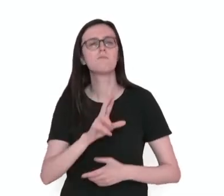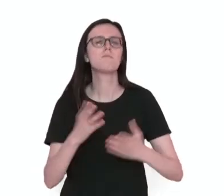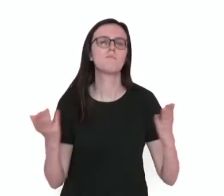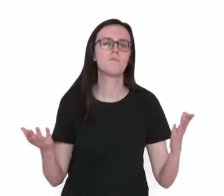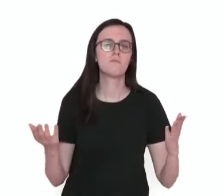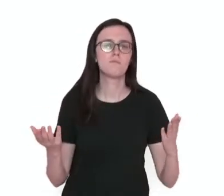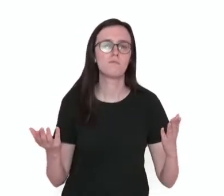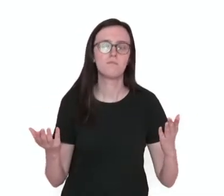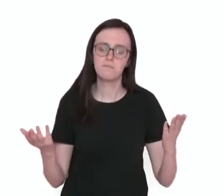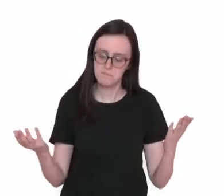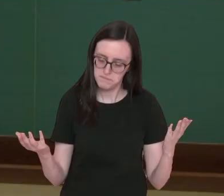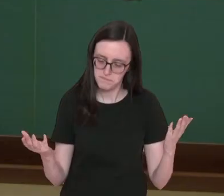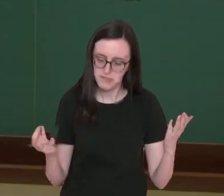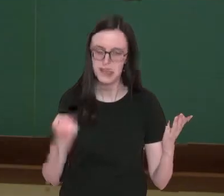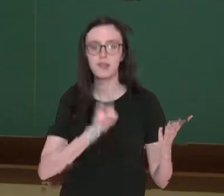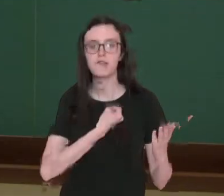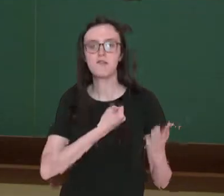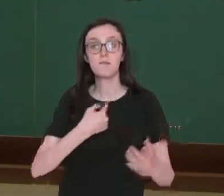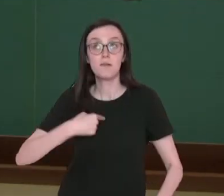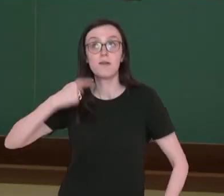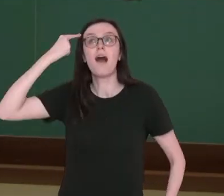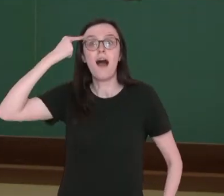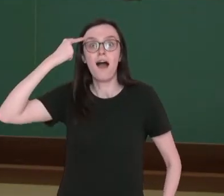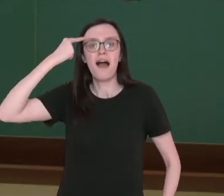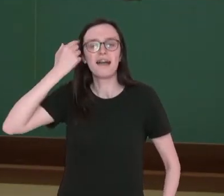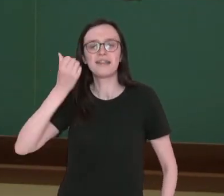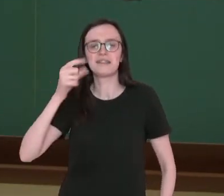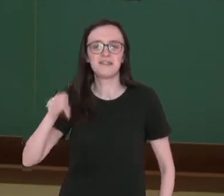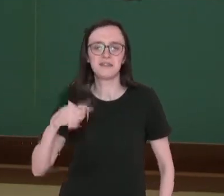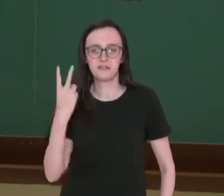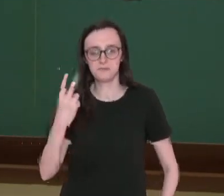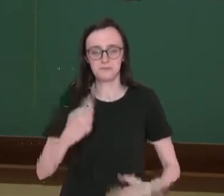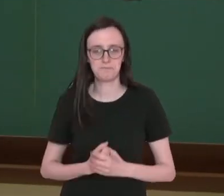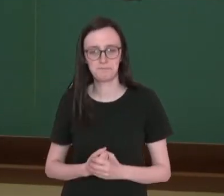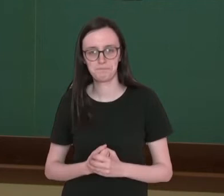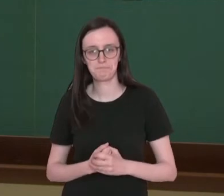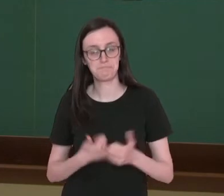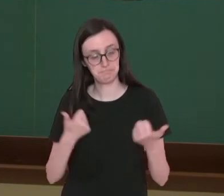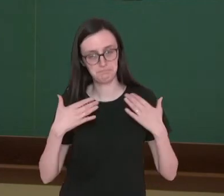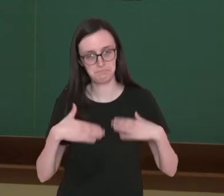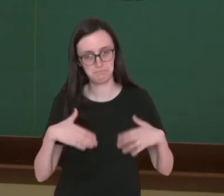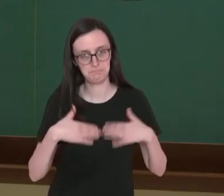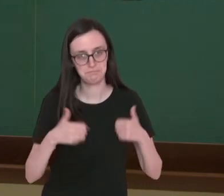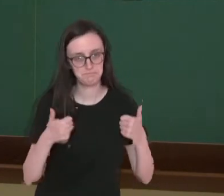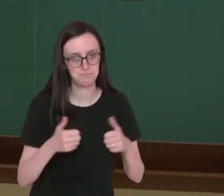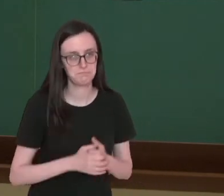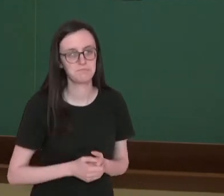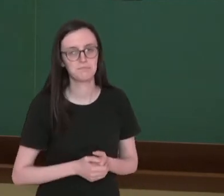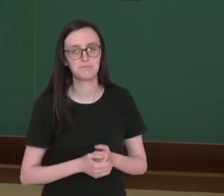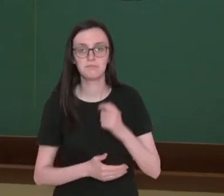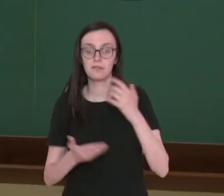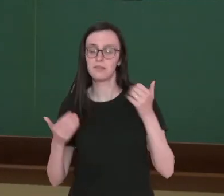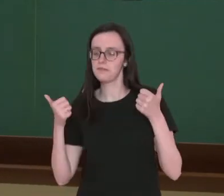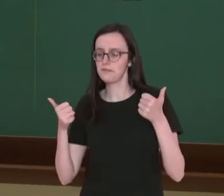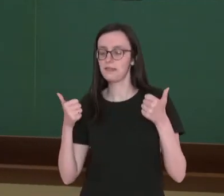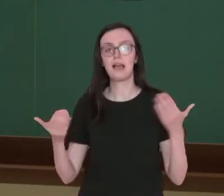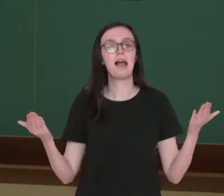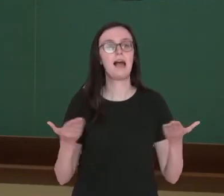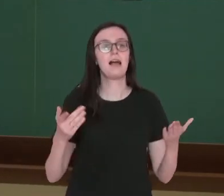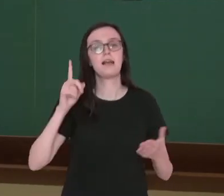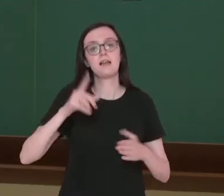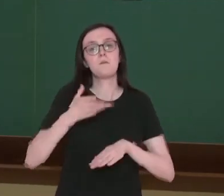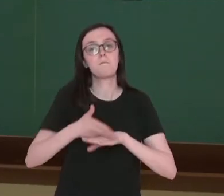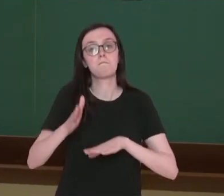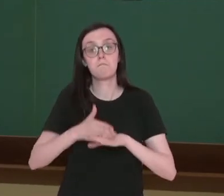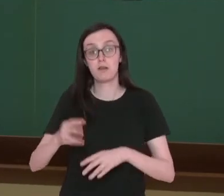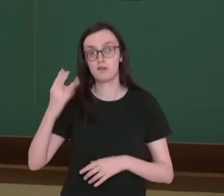4,25, portanto o valor que eu pensei foi 6,2. Tranquilo, gente? Joia! A terceira